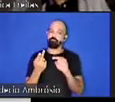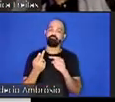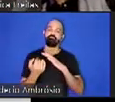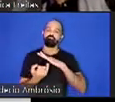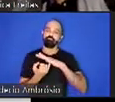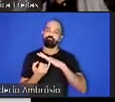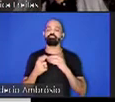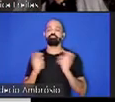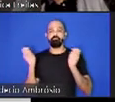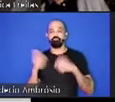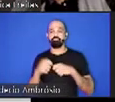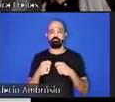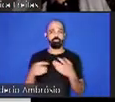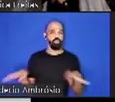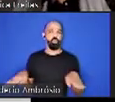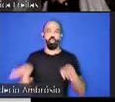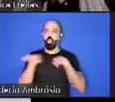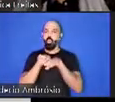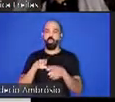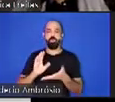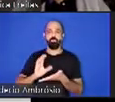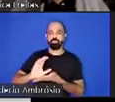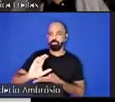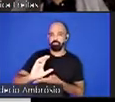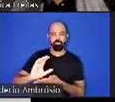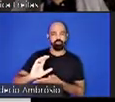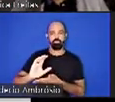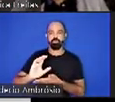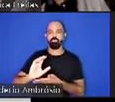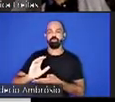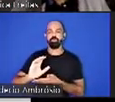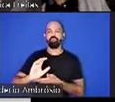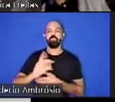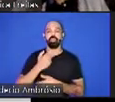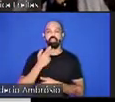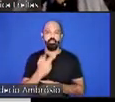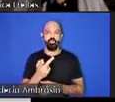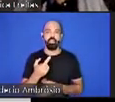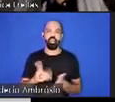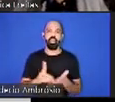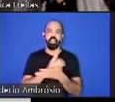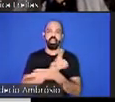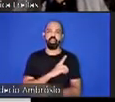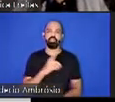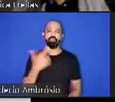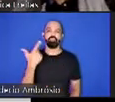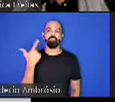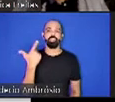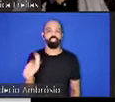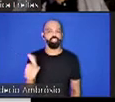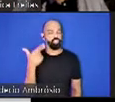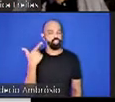chances, né, de serem contemplados. Como eu mencionei, não existe a questão